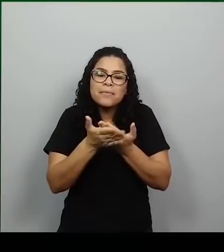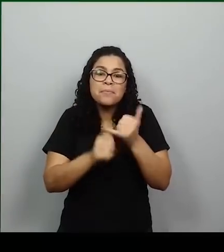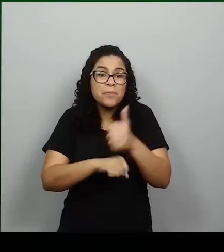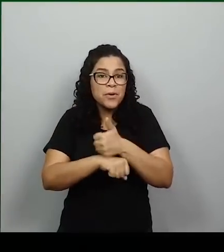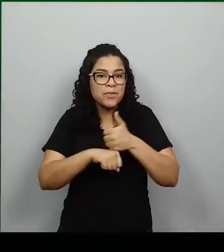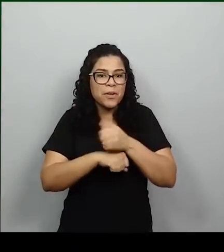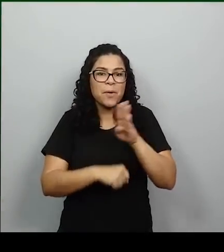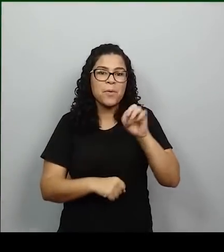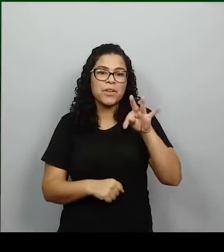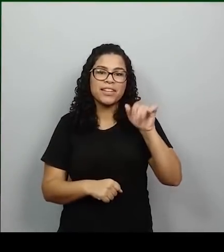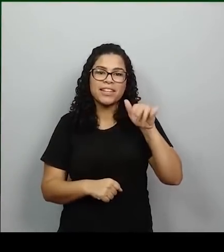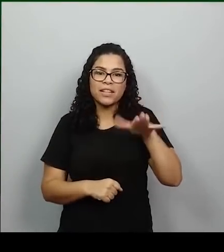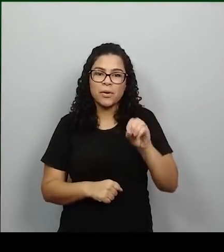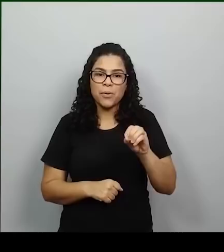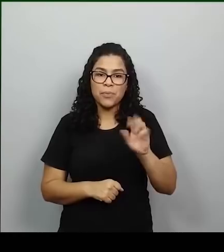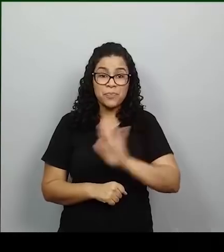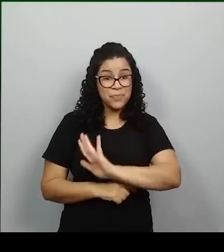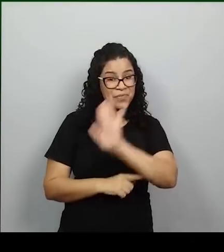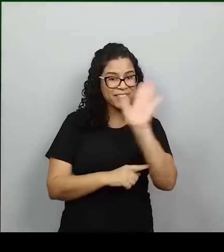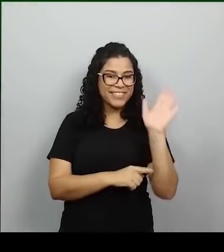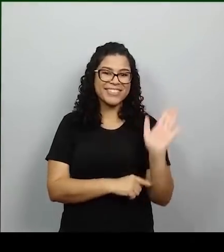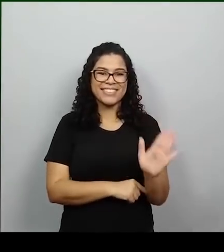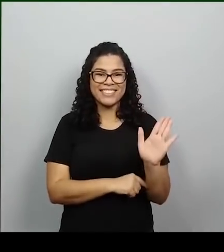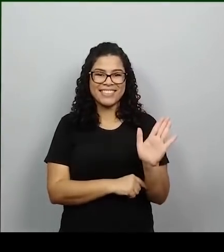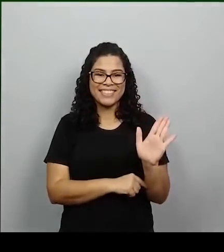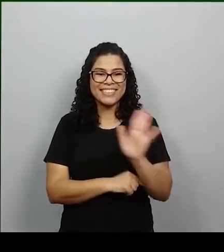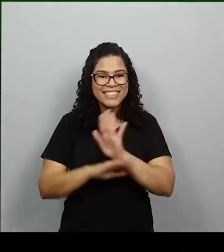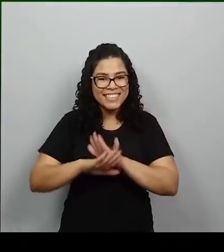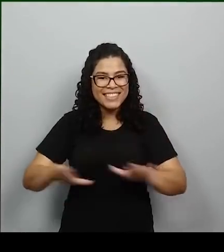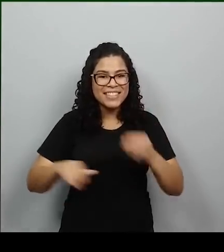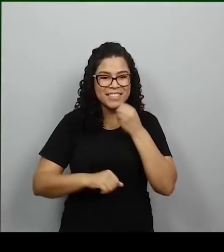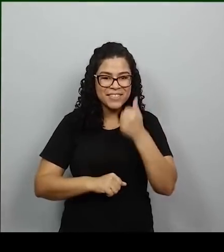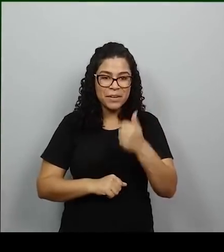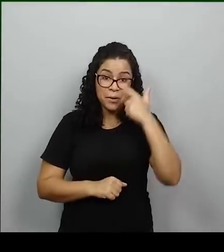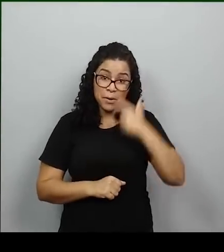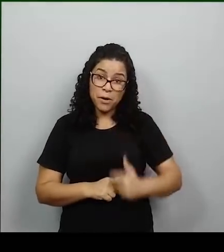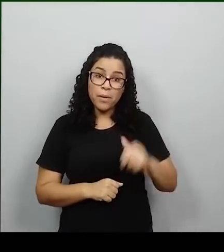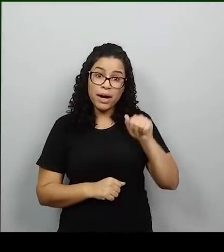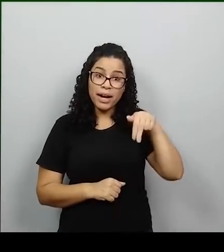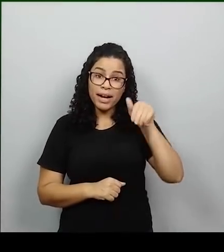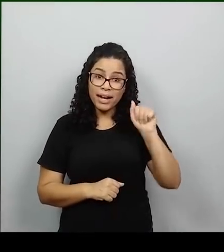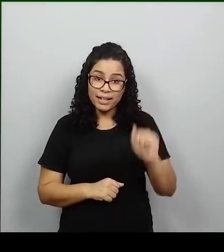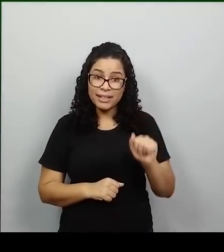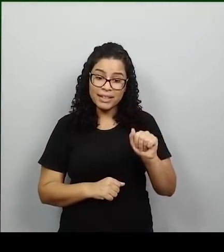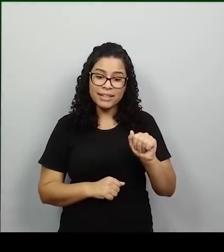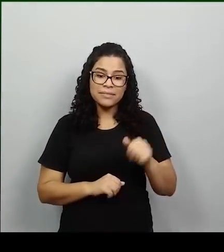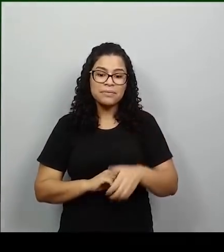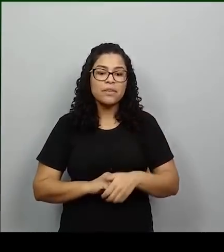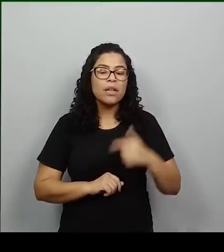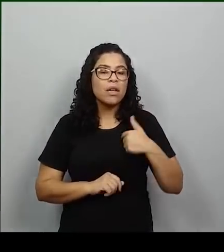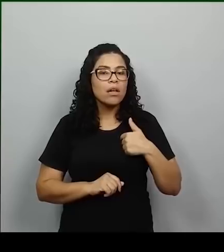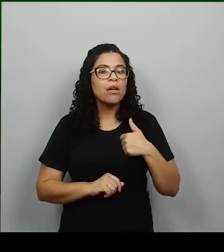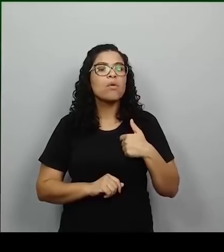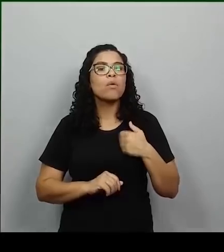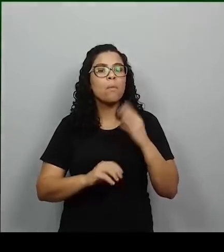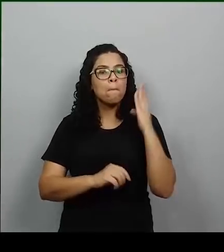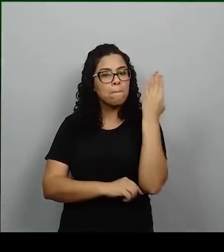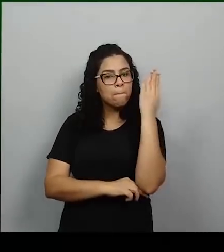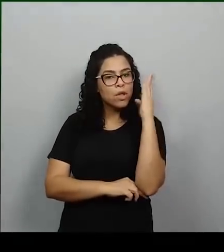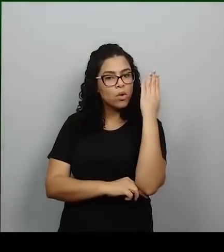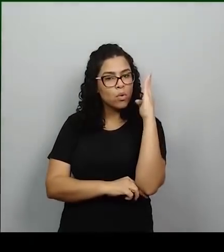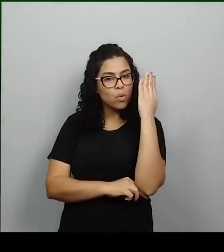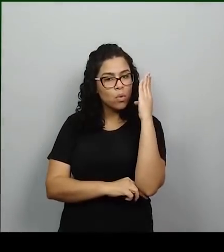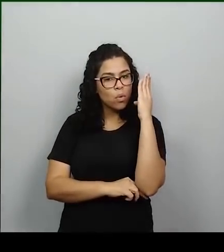botânico. Olá, crianças, tudo bom? Espero que estejam bem. Meu nome é Anaíra, eu sou bióloga e já trabalhei bastante